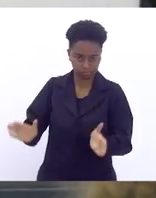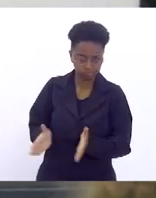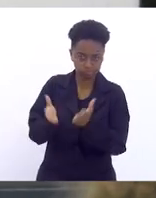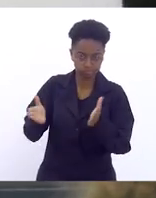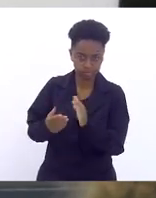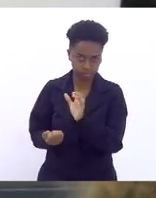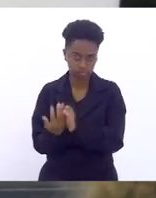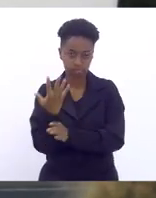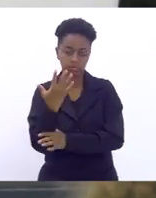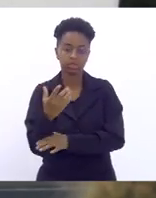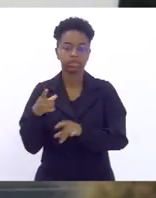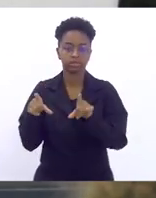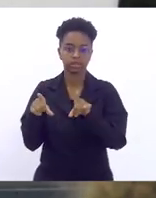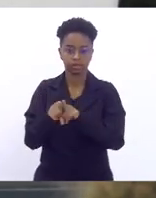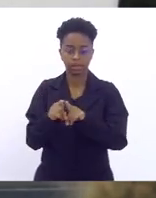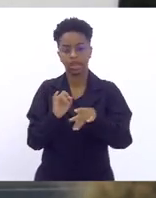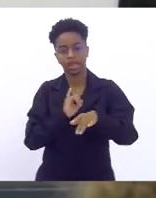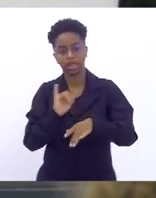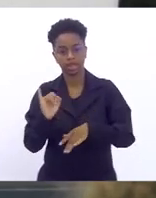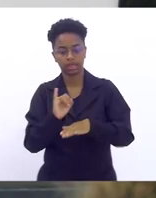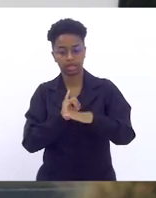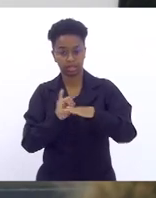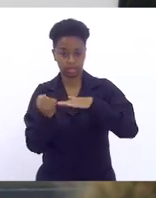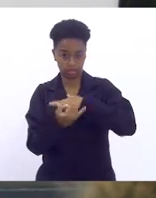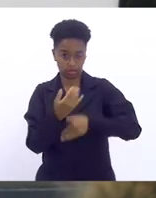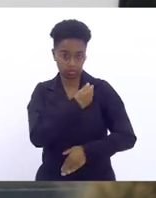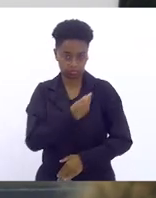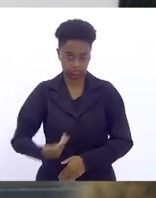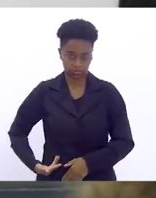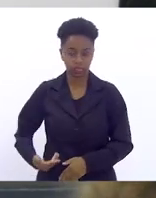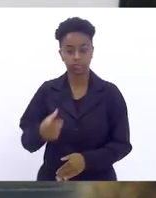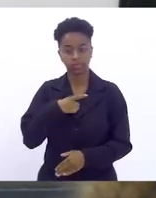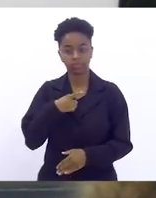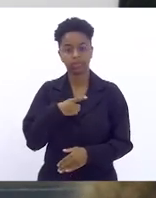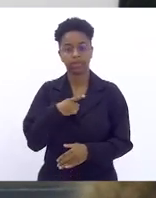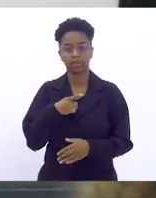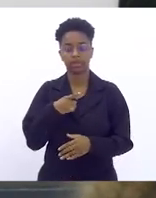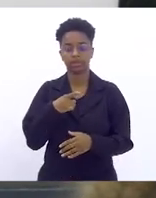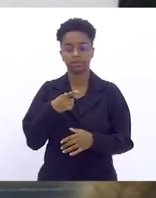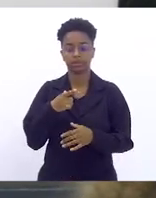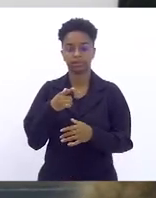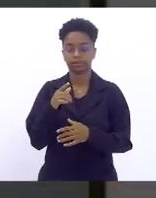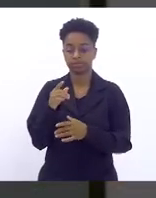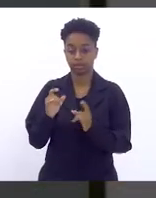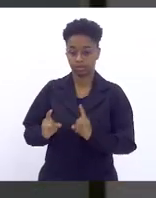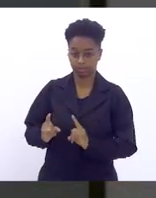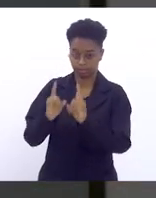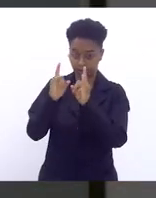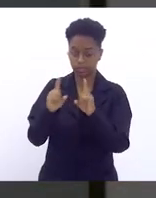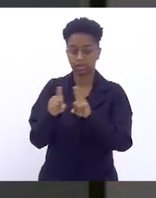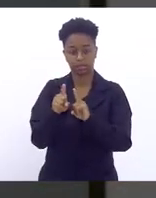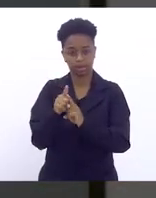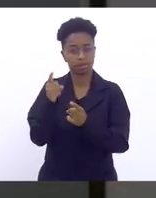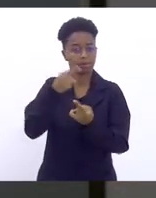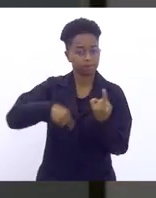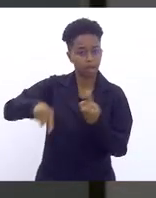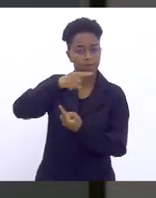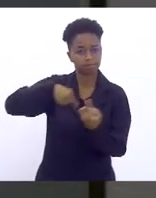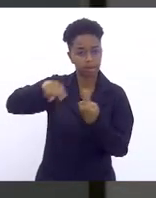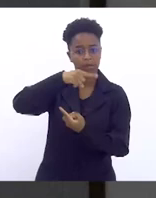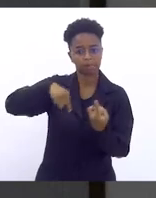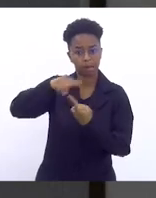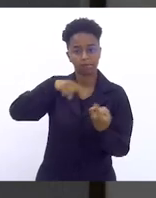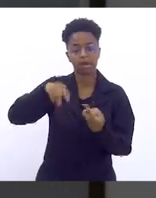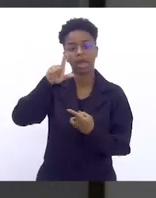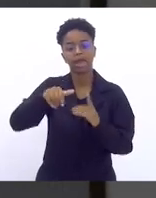onde a fábrica da chumbo onde estava o prédio da chulé e a alta representatividade que a característica do